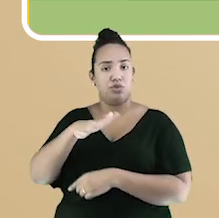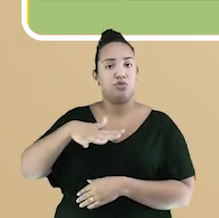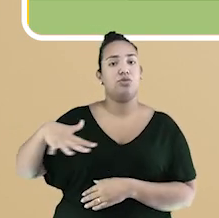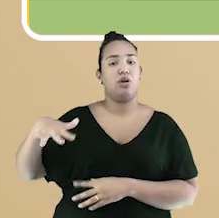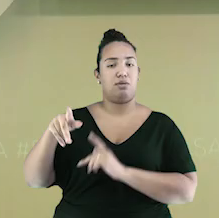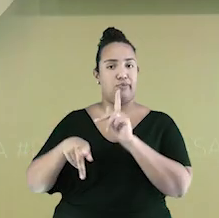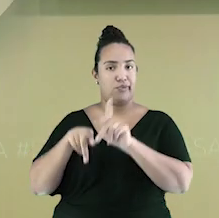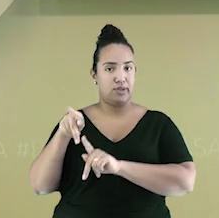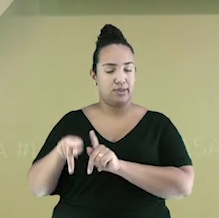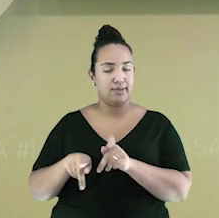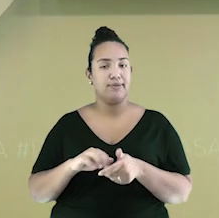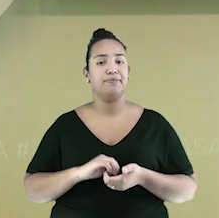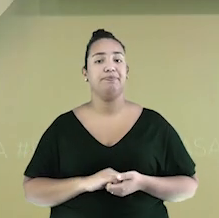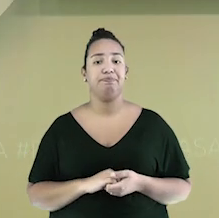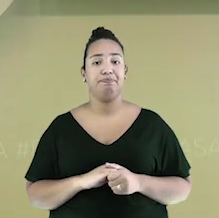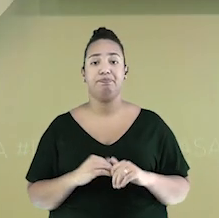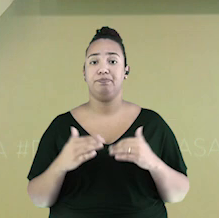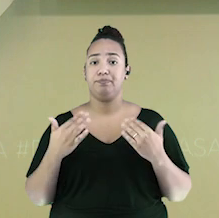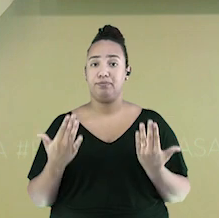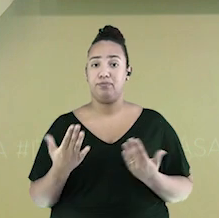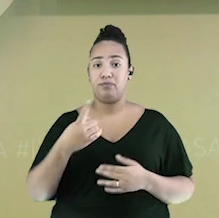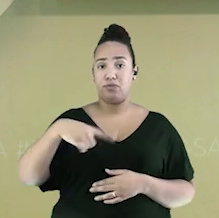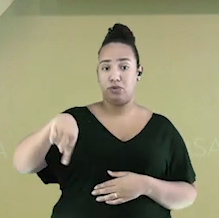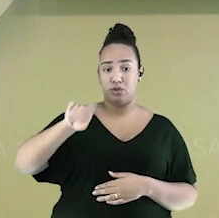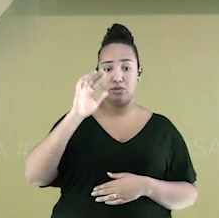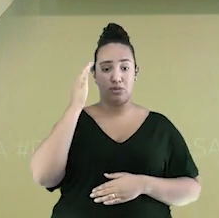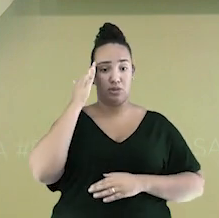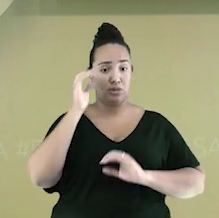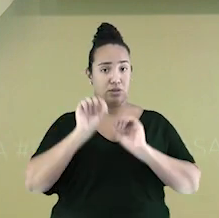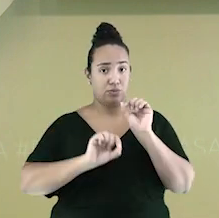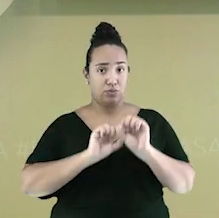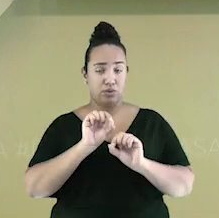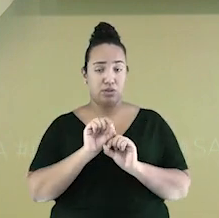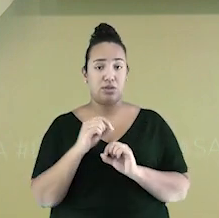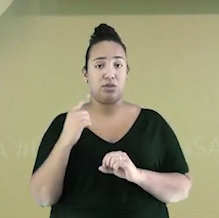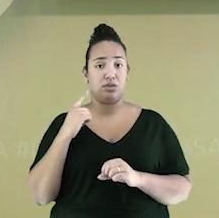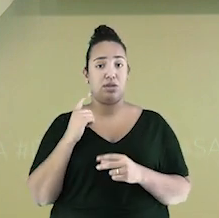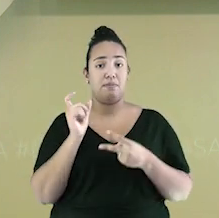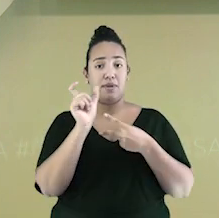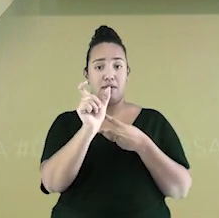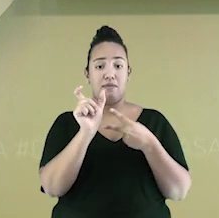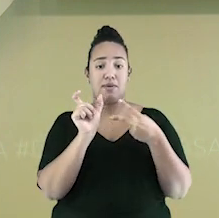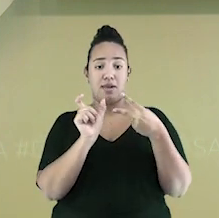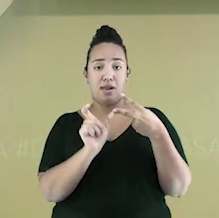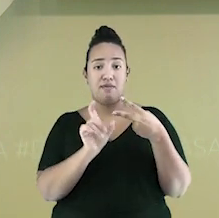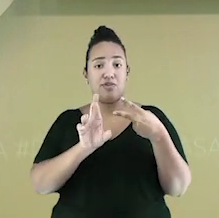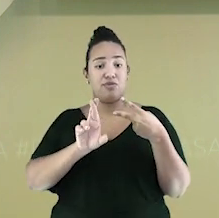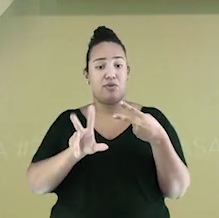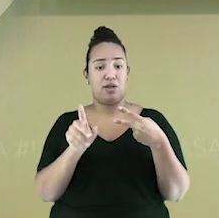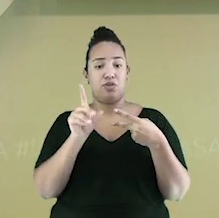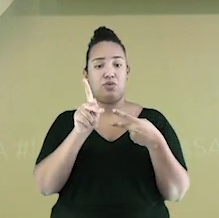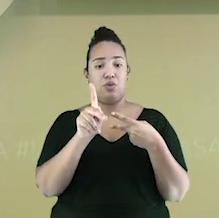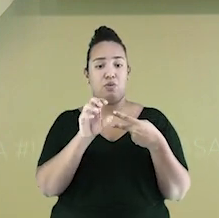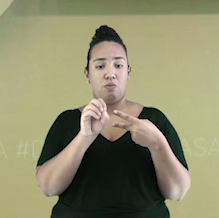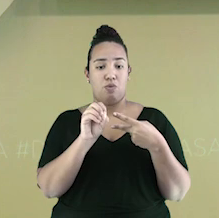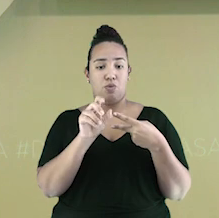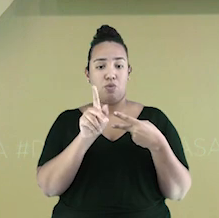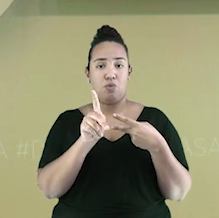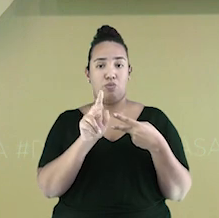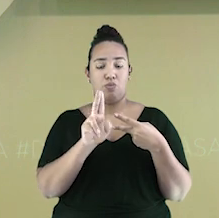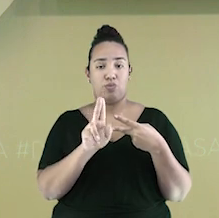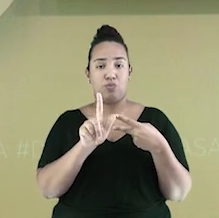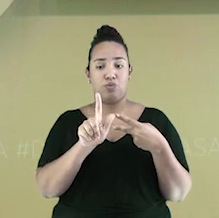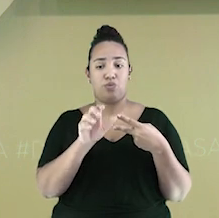população. Podemos entender, então, que populoso e povoado são termos diferentes, em que